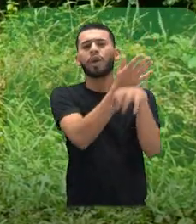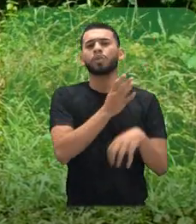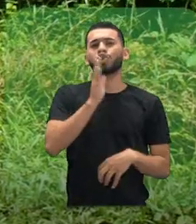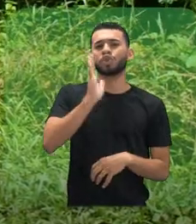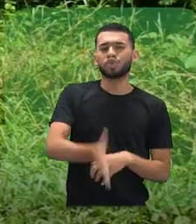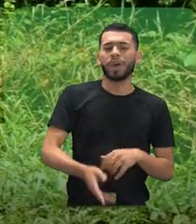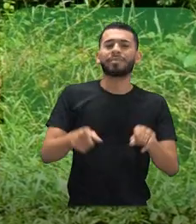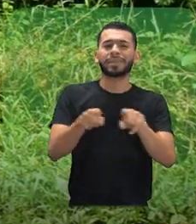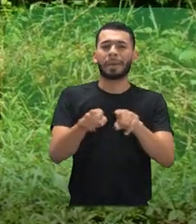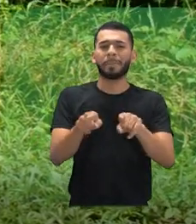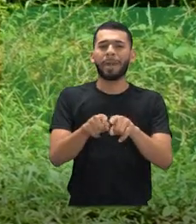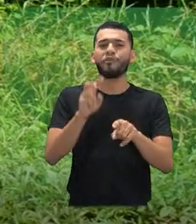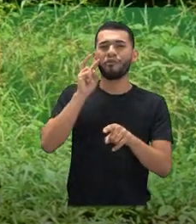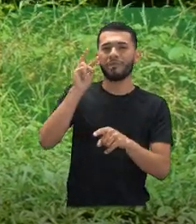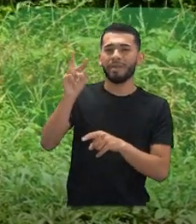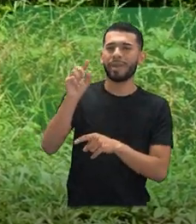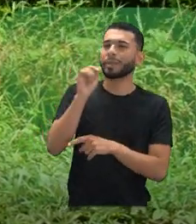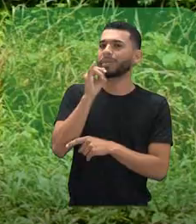Eu já capturei já